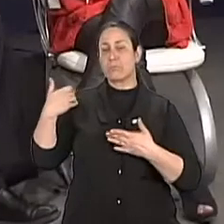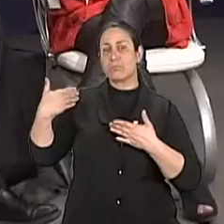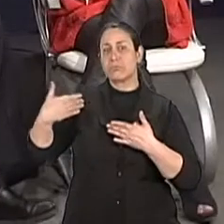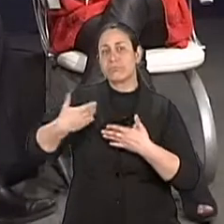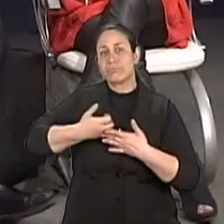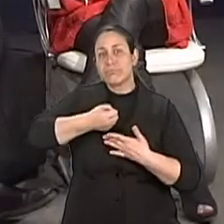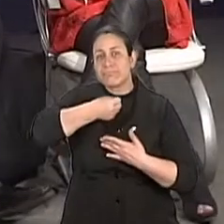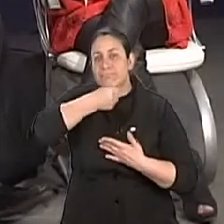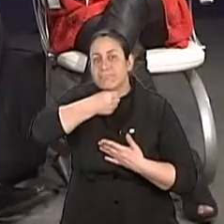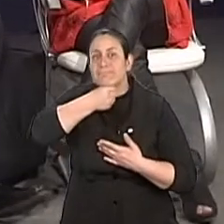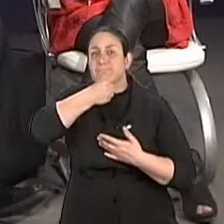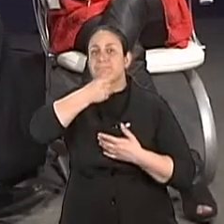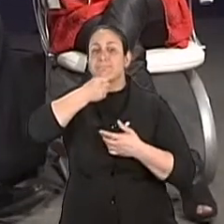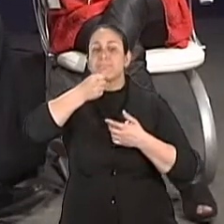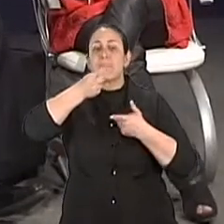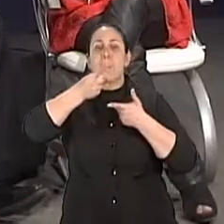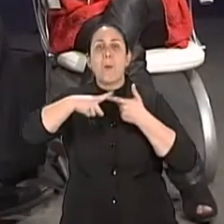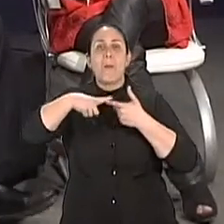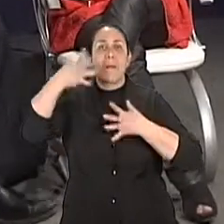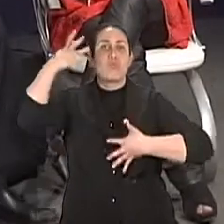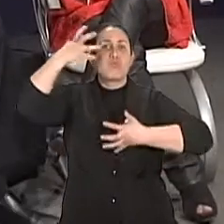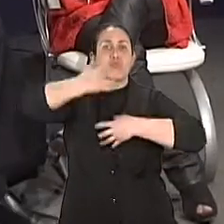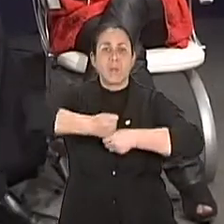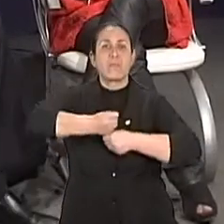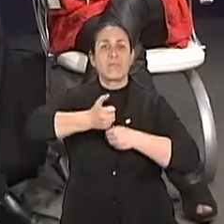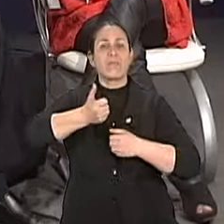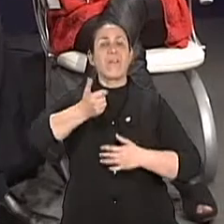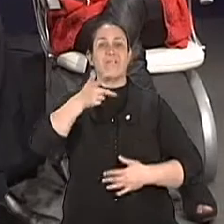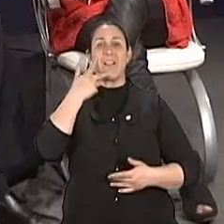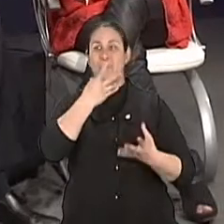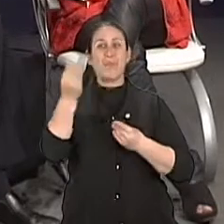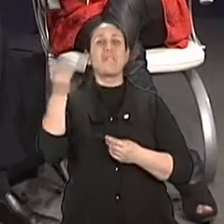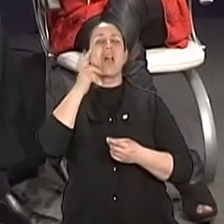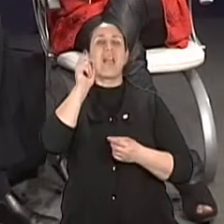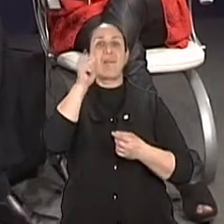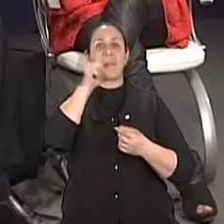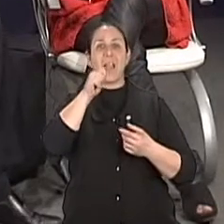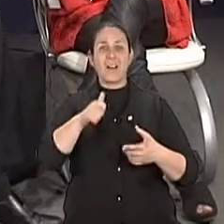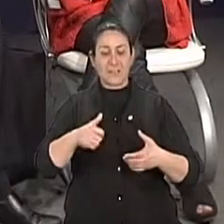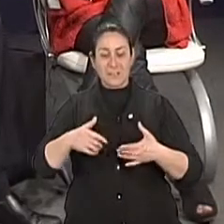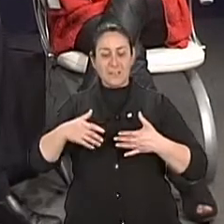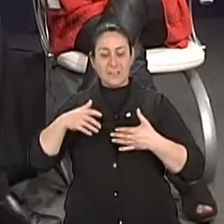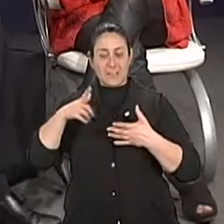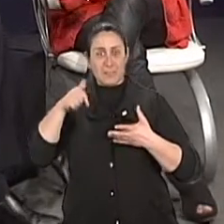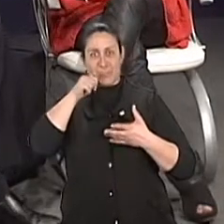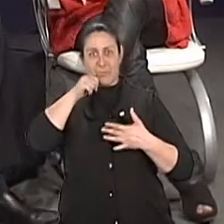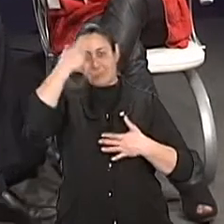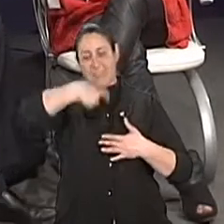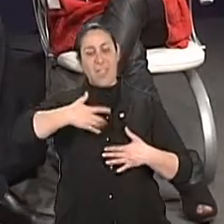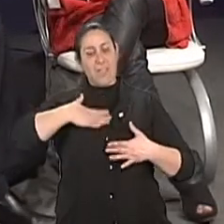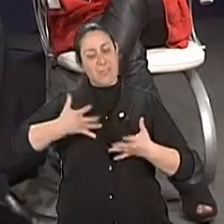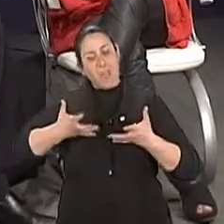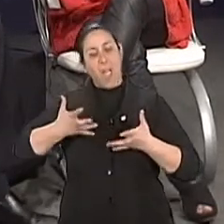elas botaram na sua bolsa, né? Exato. Nessa bolsa maravilhosa, não é essa que a gente quer trocar todo dia, né? Mas essa bolsa de qualidade de vida,